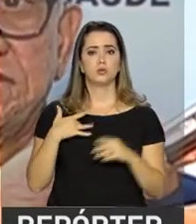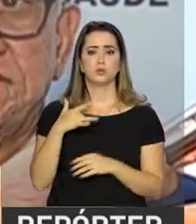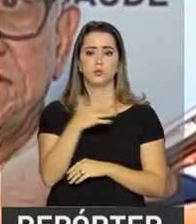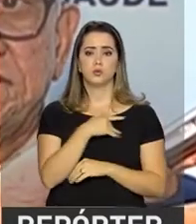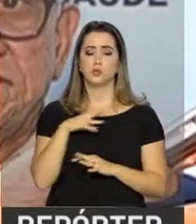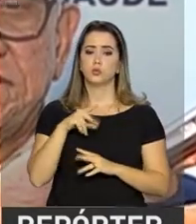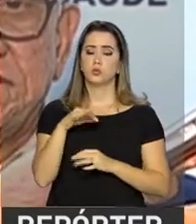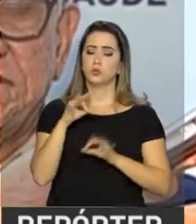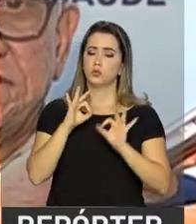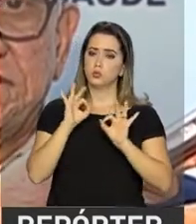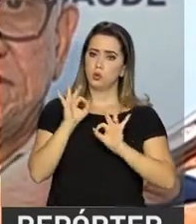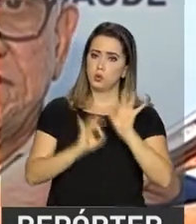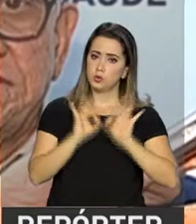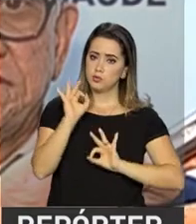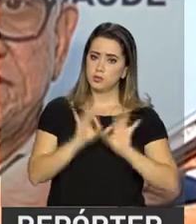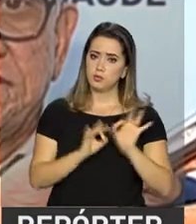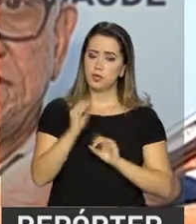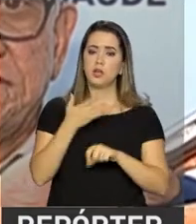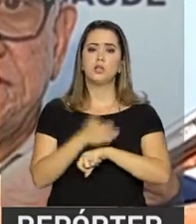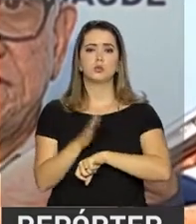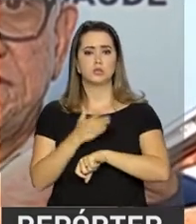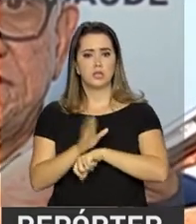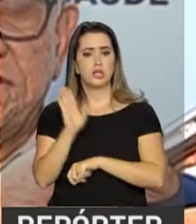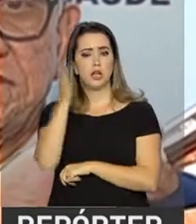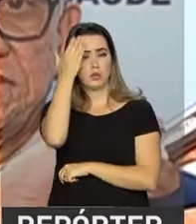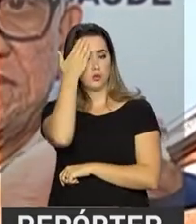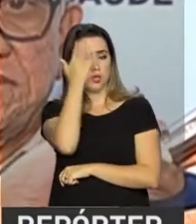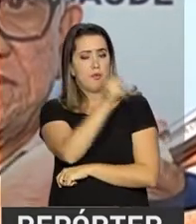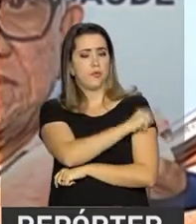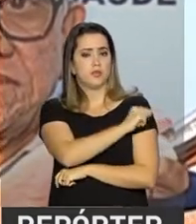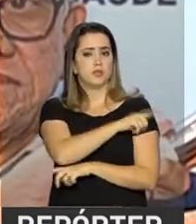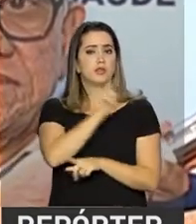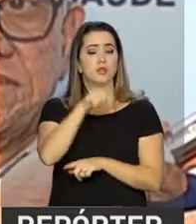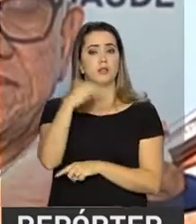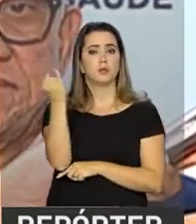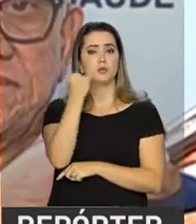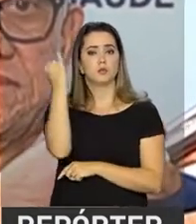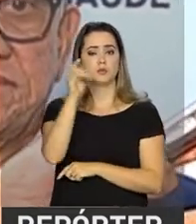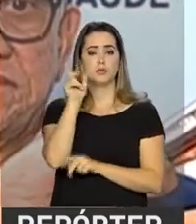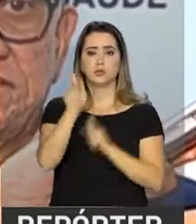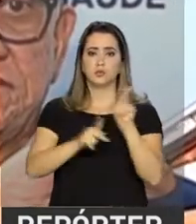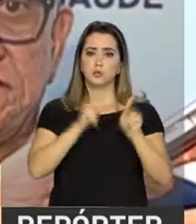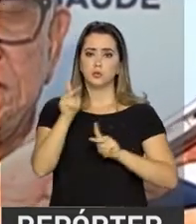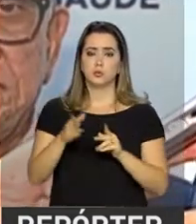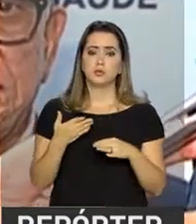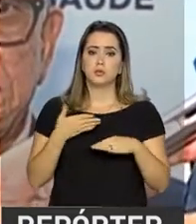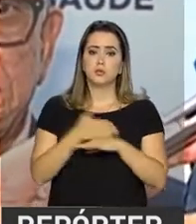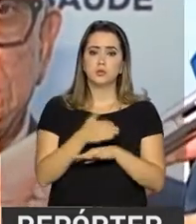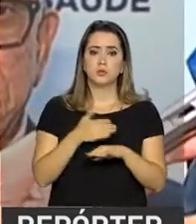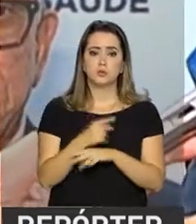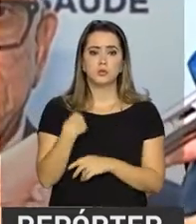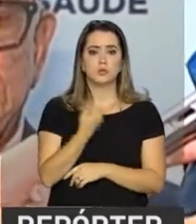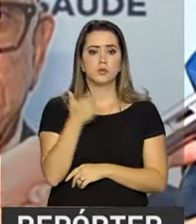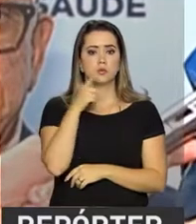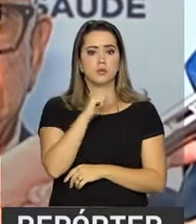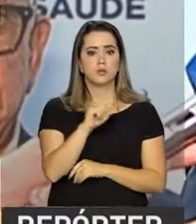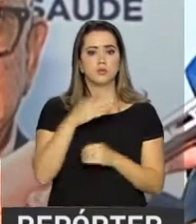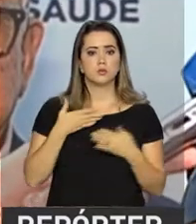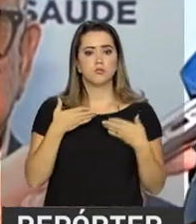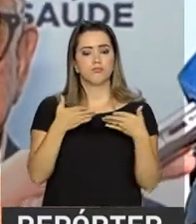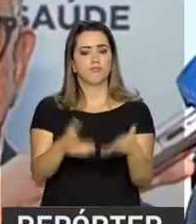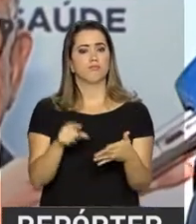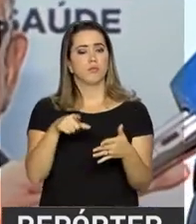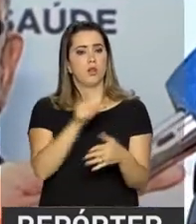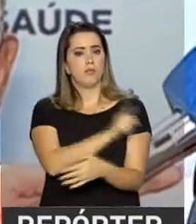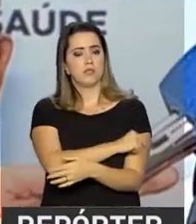preparados treinados para a vacinação portanto é importante que a população compareça porque nós alcançamos a cobertura